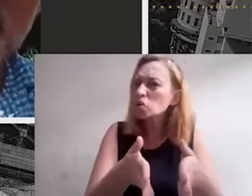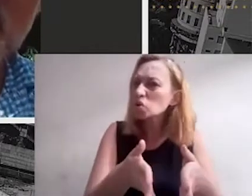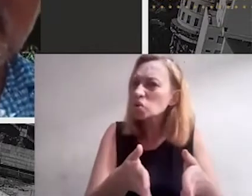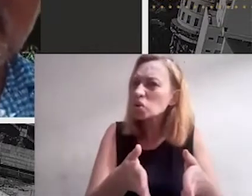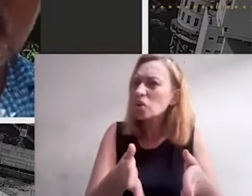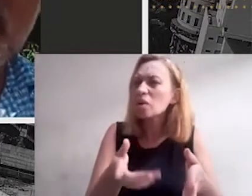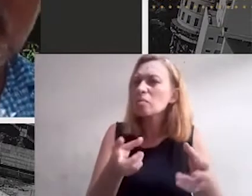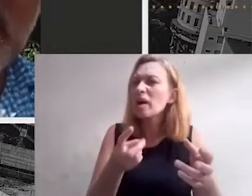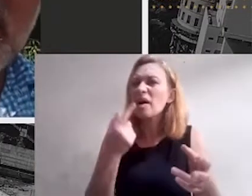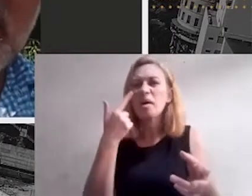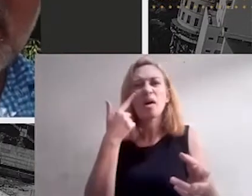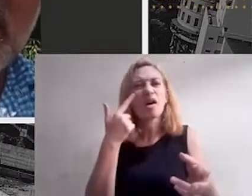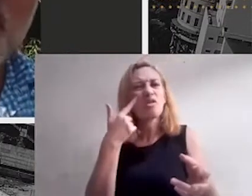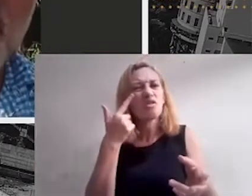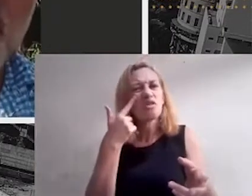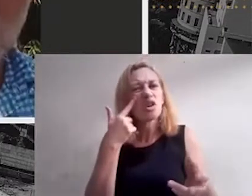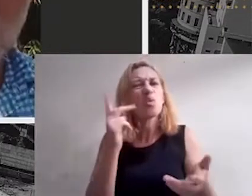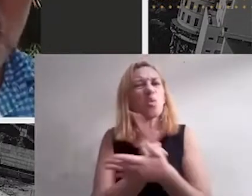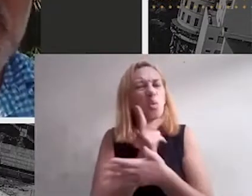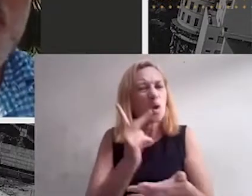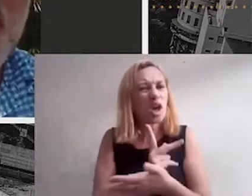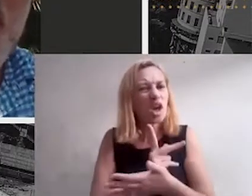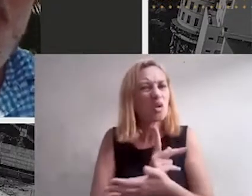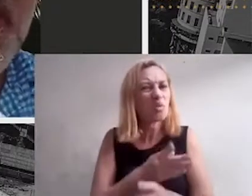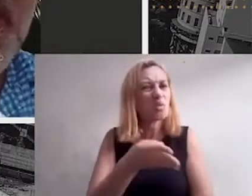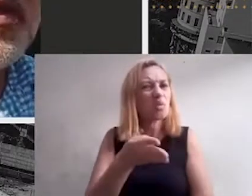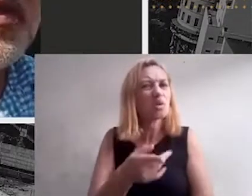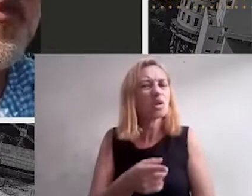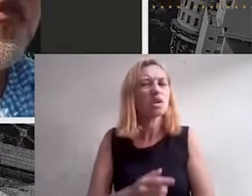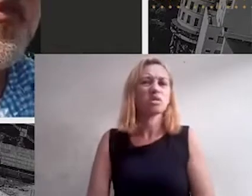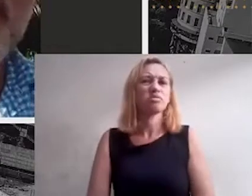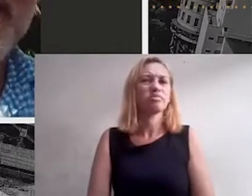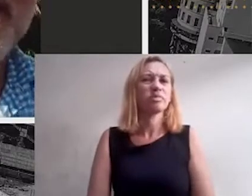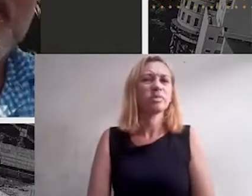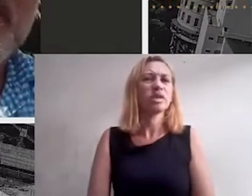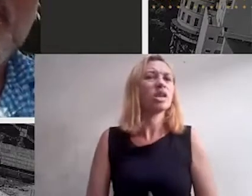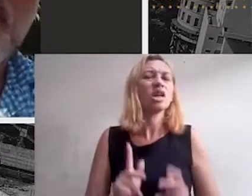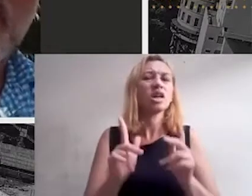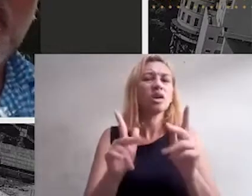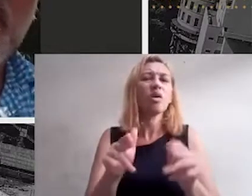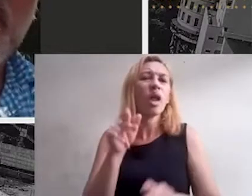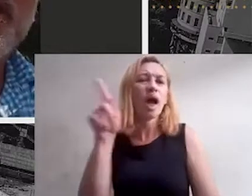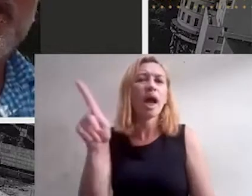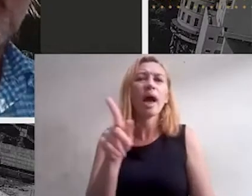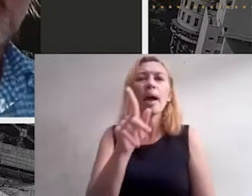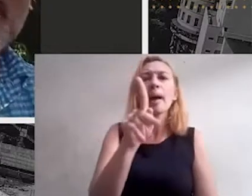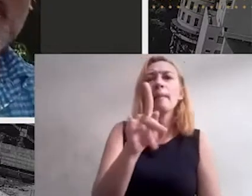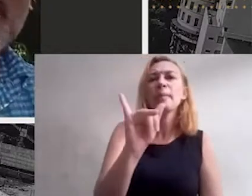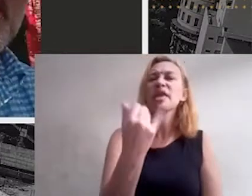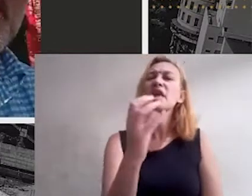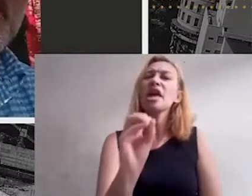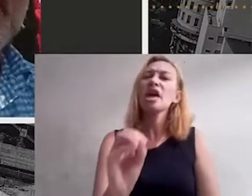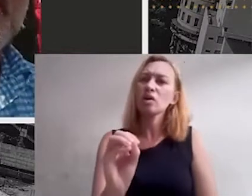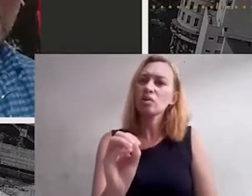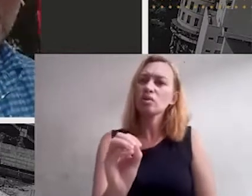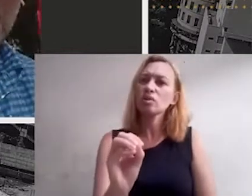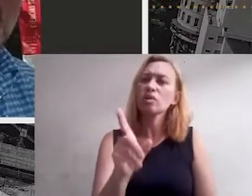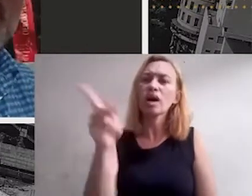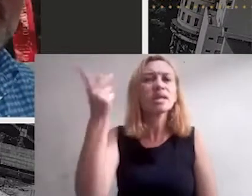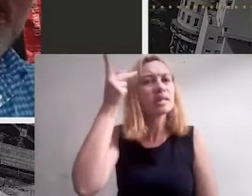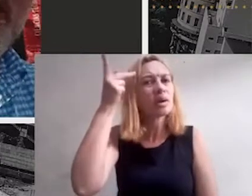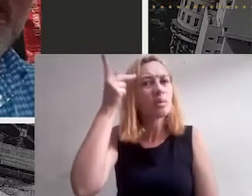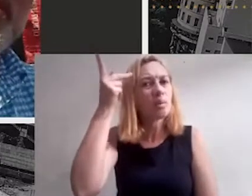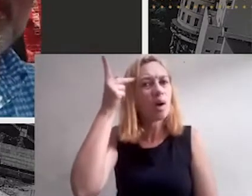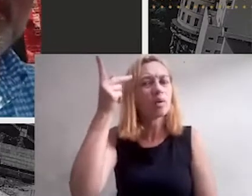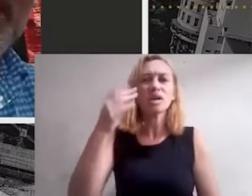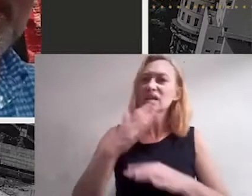burrice? No caso do Pinheiros em São Paulo, faz sentido a cidade mais rica, né, da